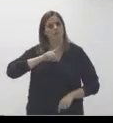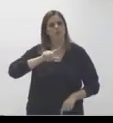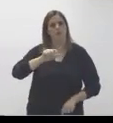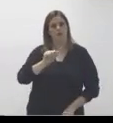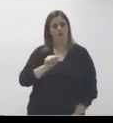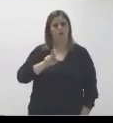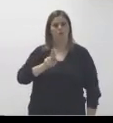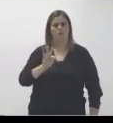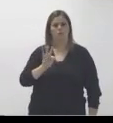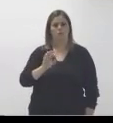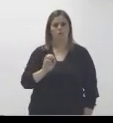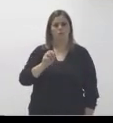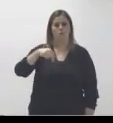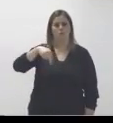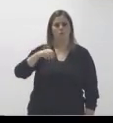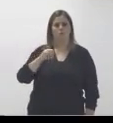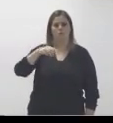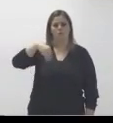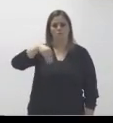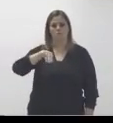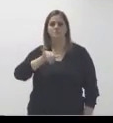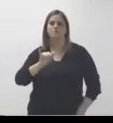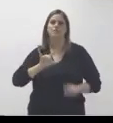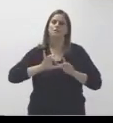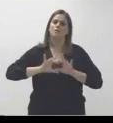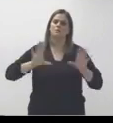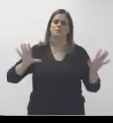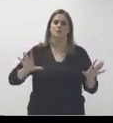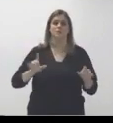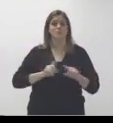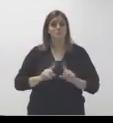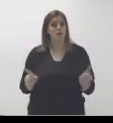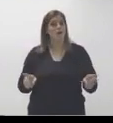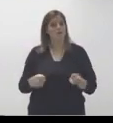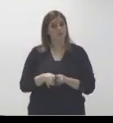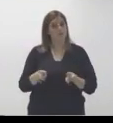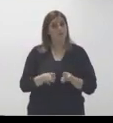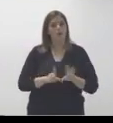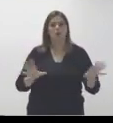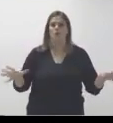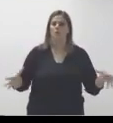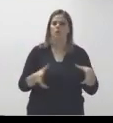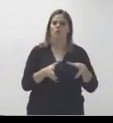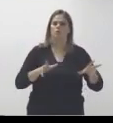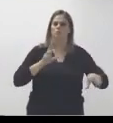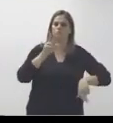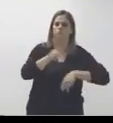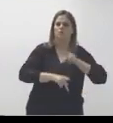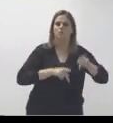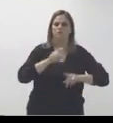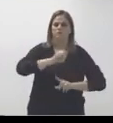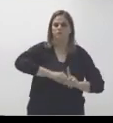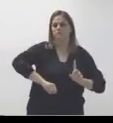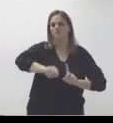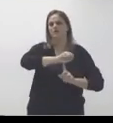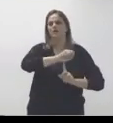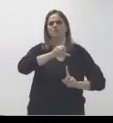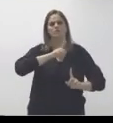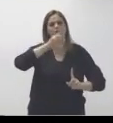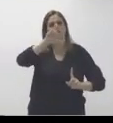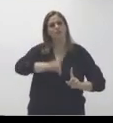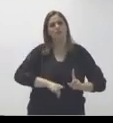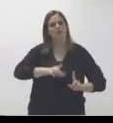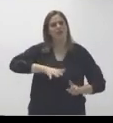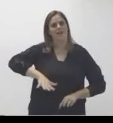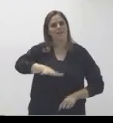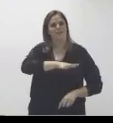direitos para todos os jeitos mas tem também uma dimensão coletiva de uma sociedade que se reinventa coletivamente que